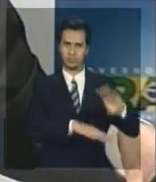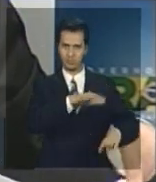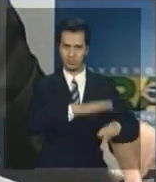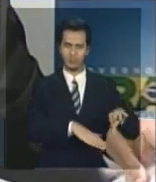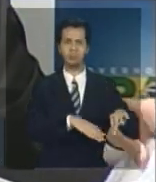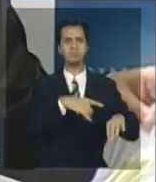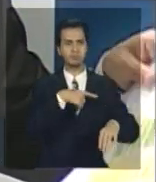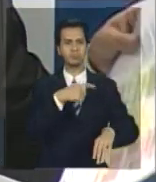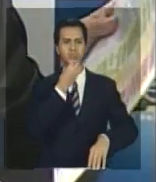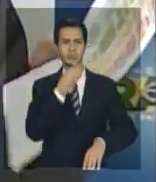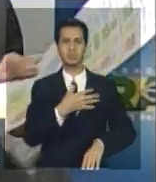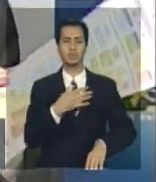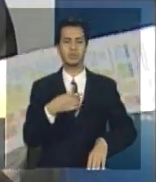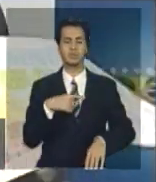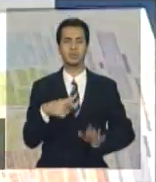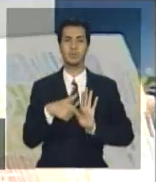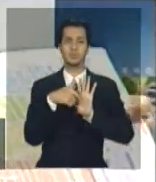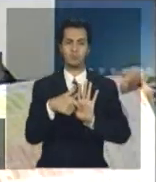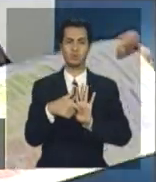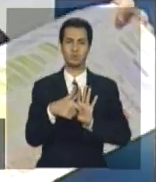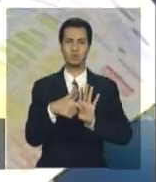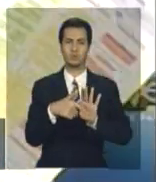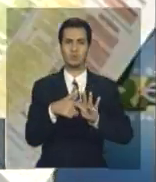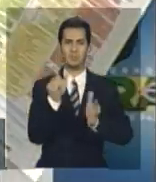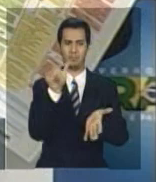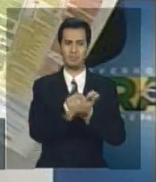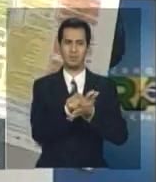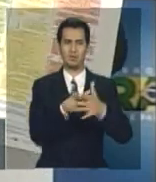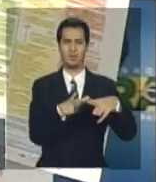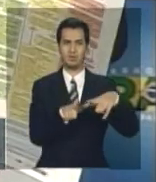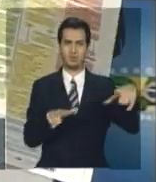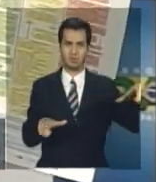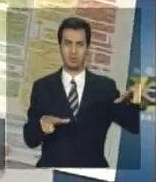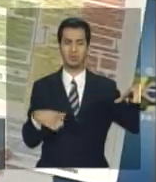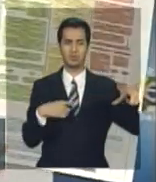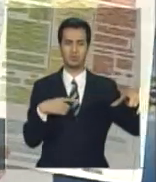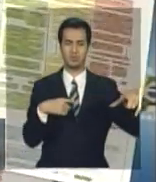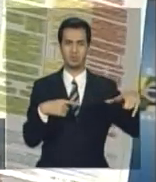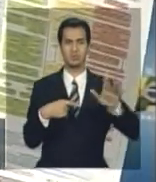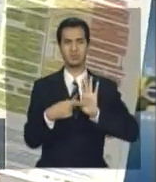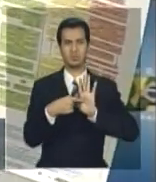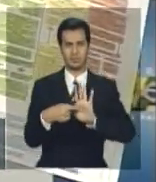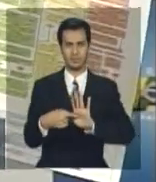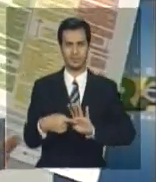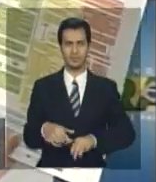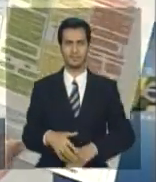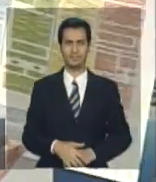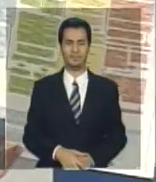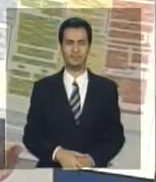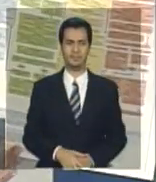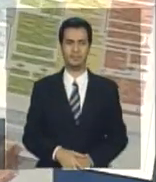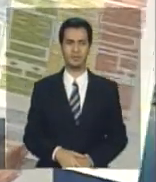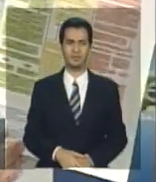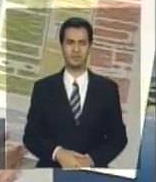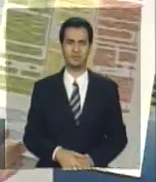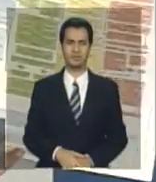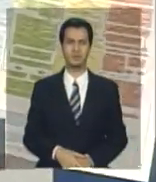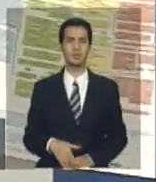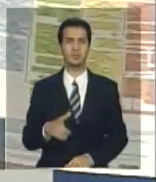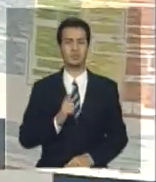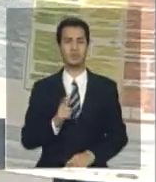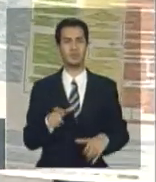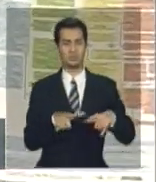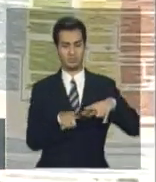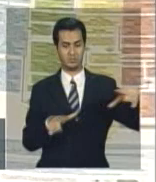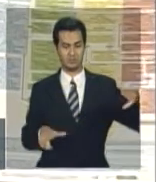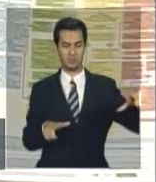aqui, ele faz parte desse treinamento de curto período. Tem uma versão maior e uma versão menor aqui que o Jarbas está mostrando a maior, e eu vou ser mais modesto,